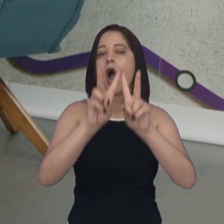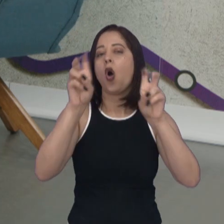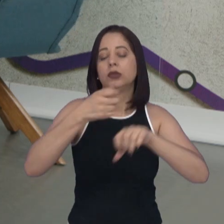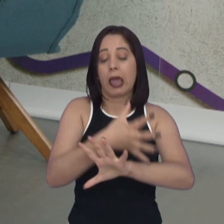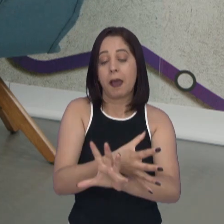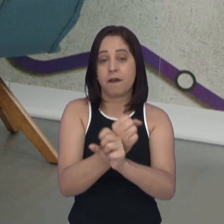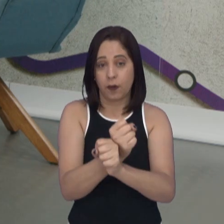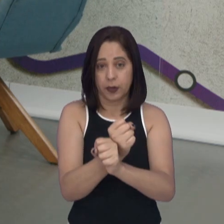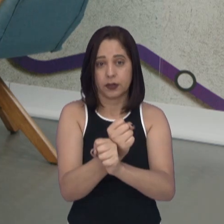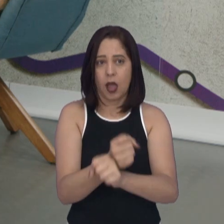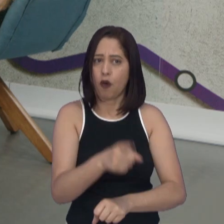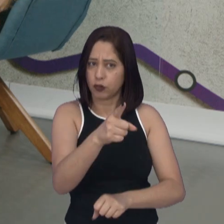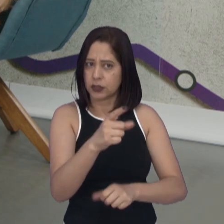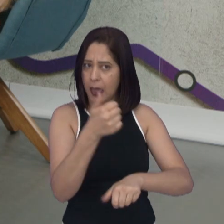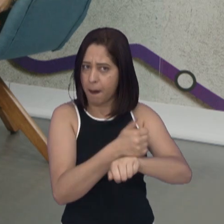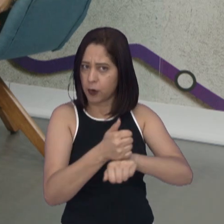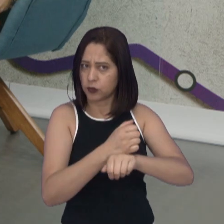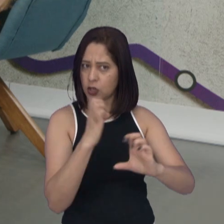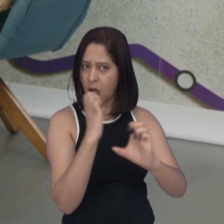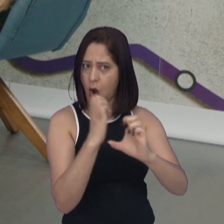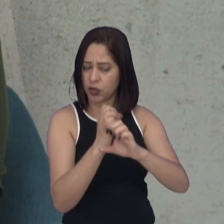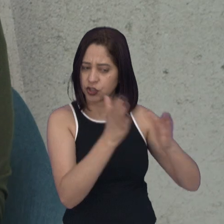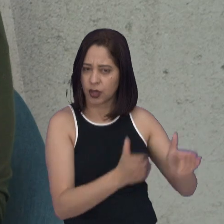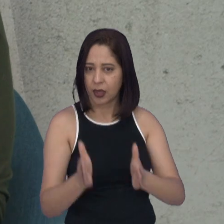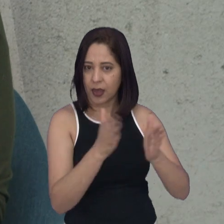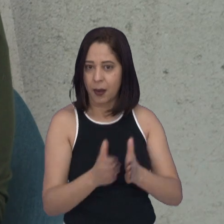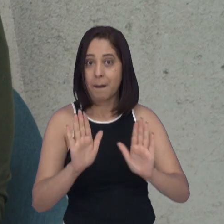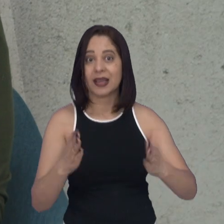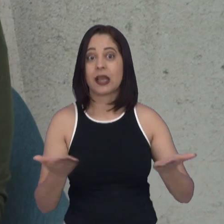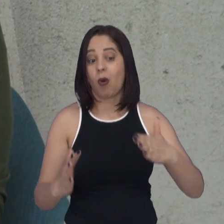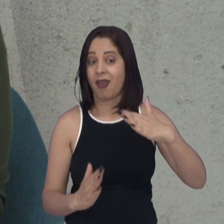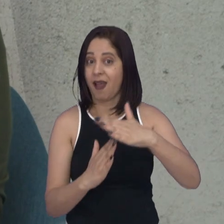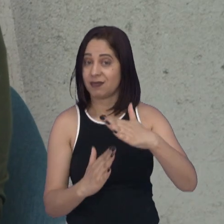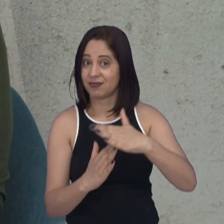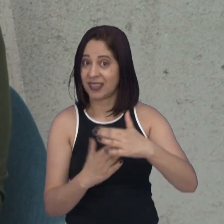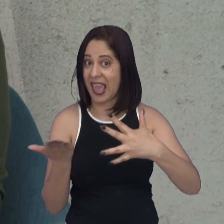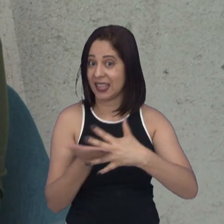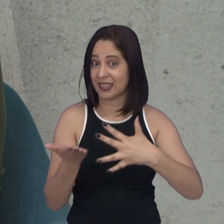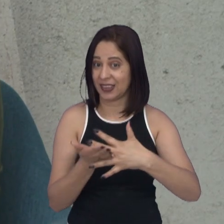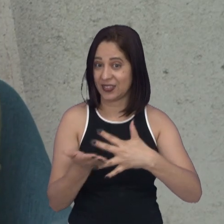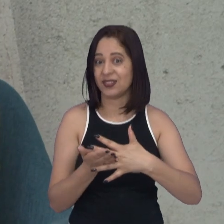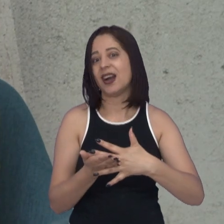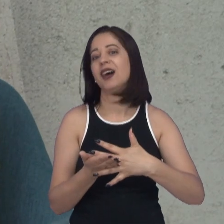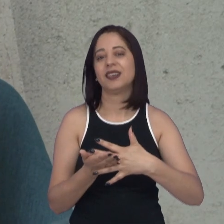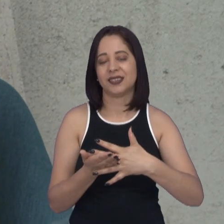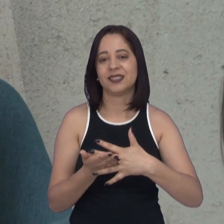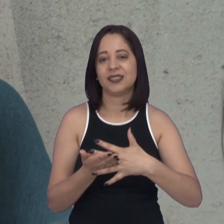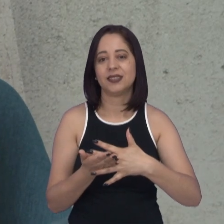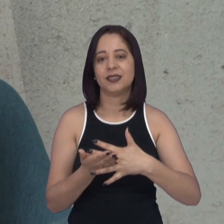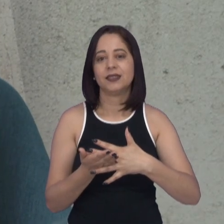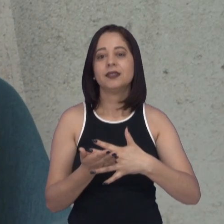de sustentabilidade. A gente vai dar mais detalhes, mas vamos dar uma pequena pausa aqui no nosso papo para a gente chamar o